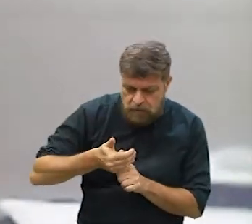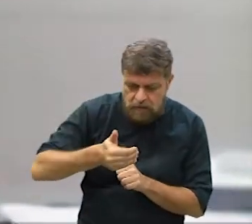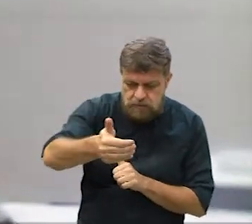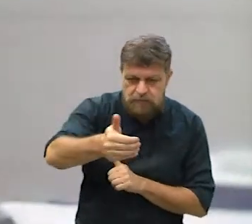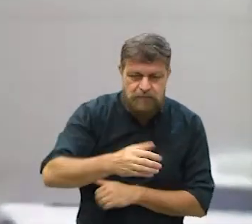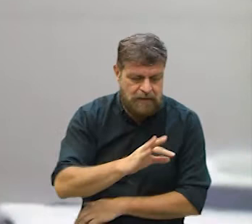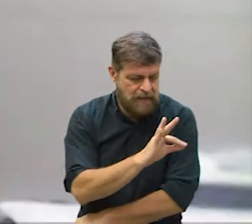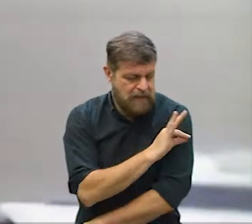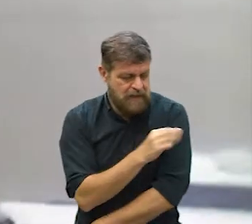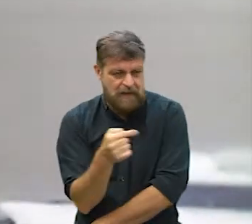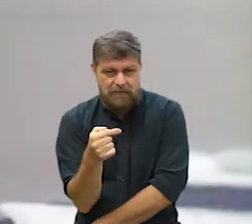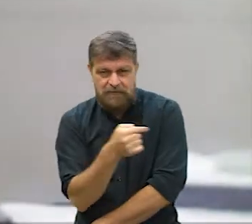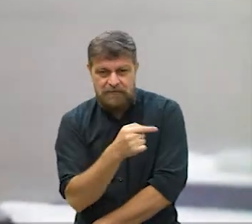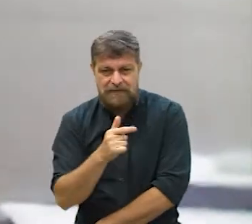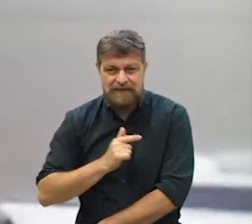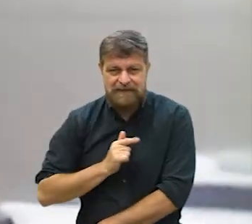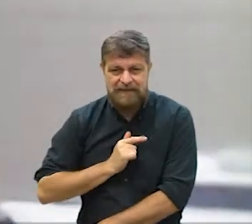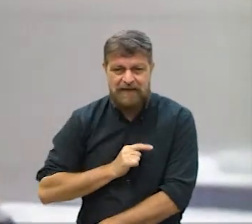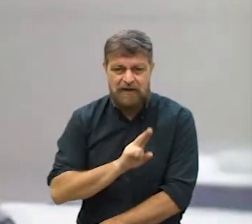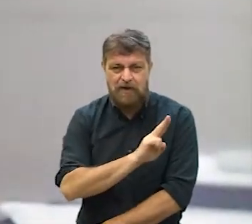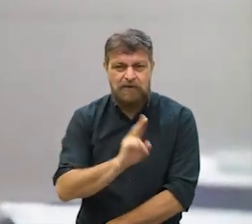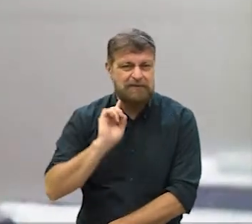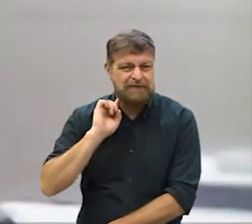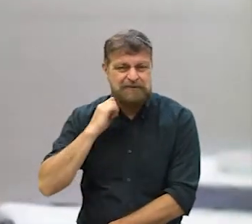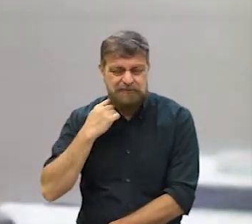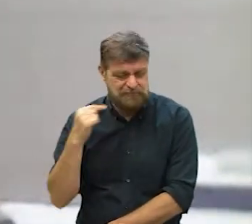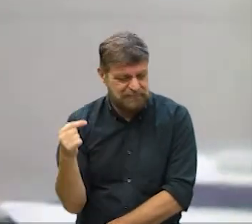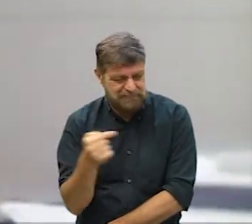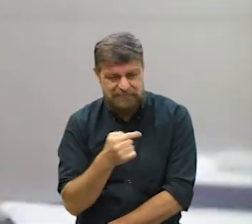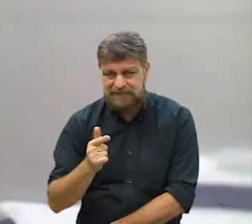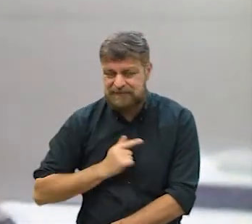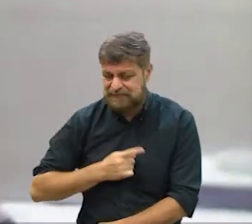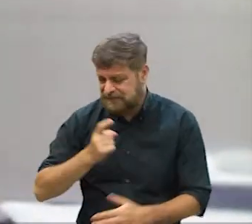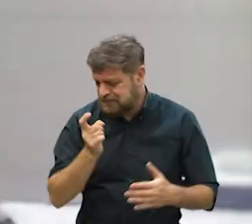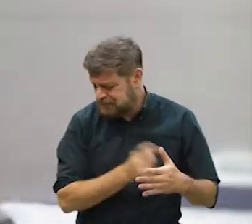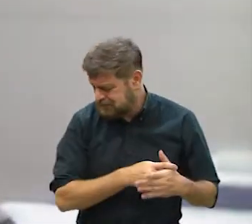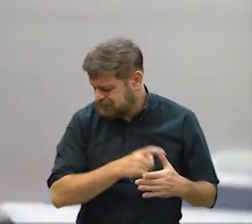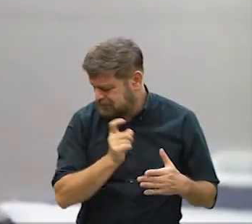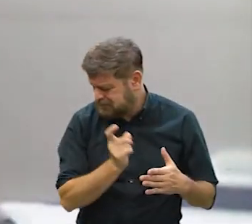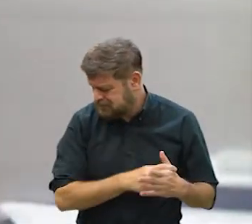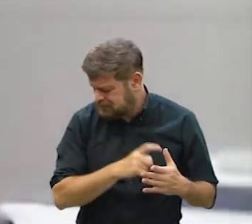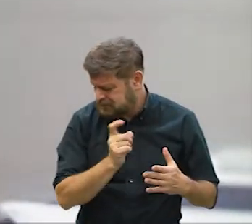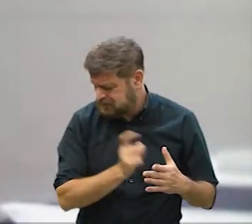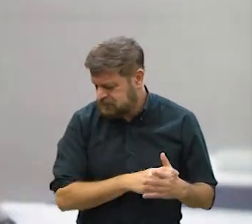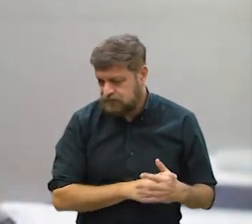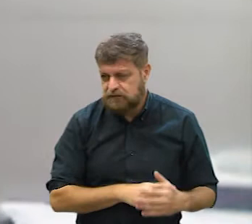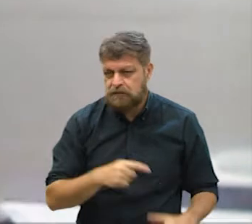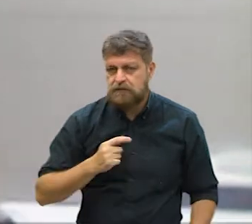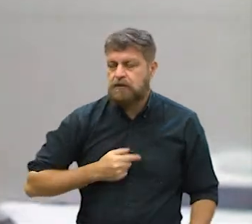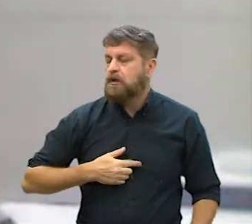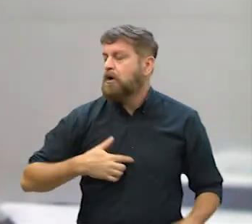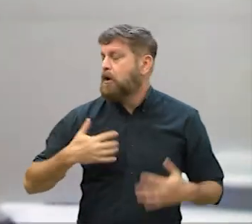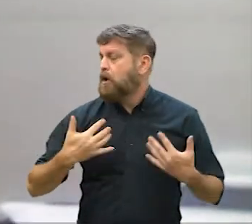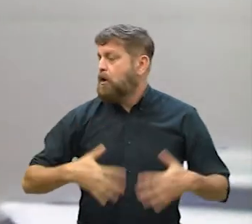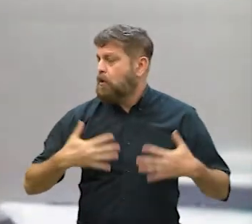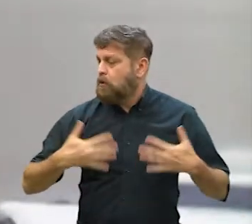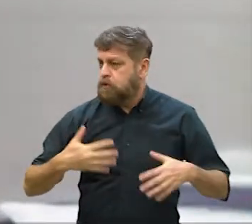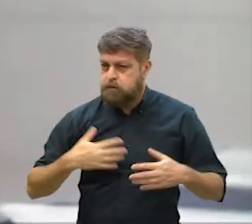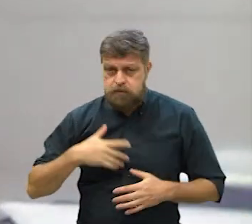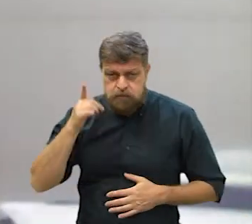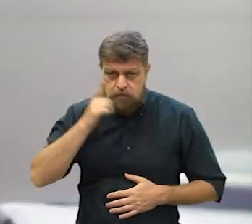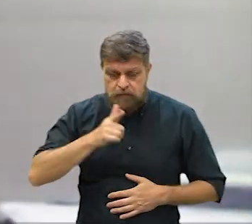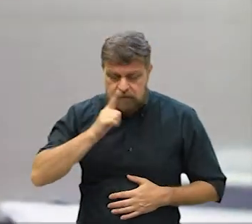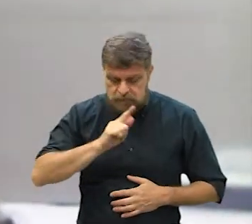a prefeitura estava nocadinha, a prefeitura estava numa situação muito difícil, né? Foi um perereco para limpar,